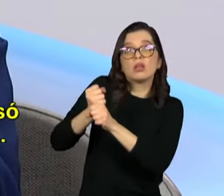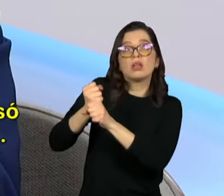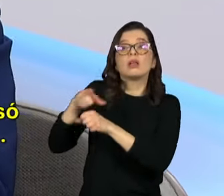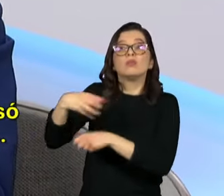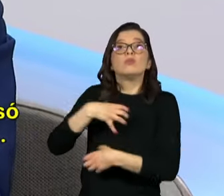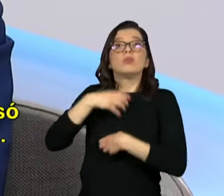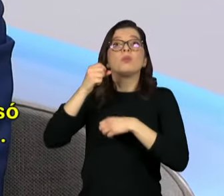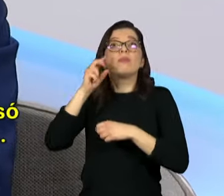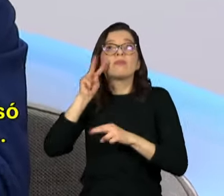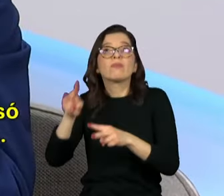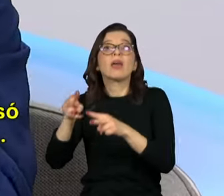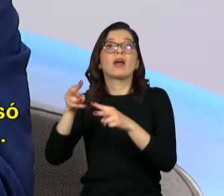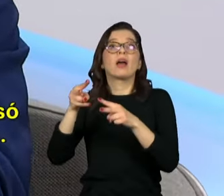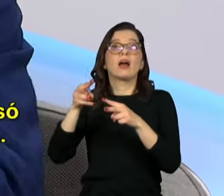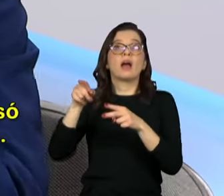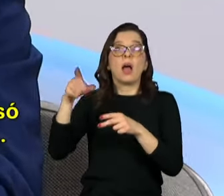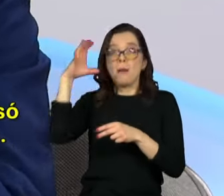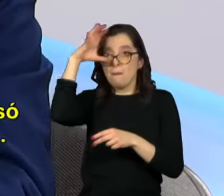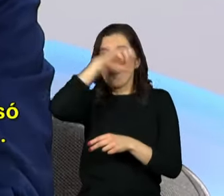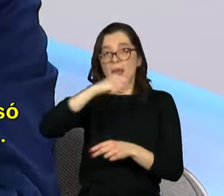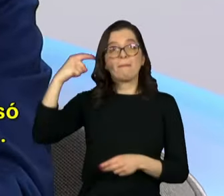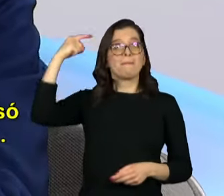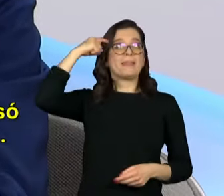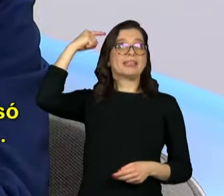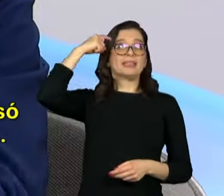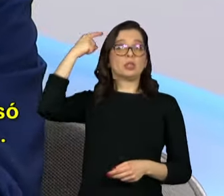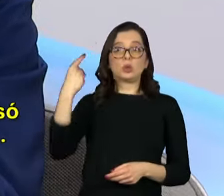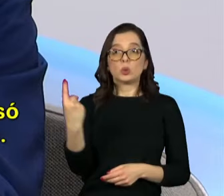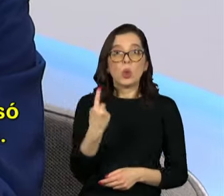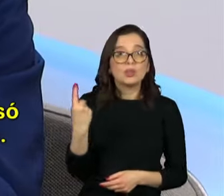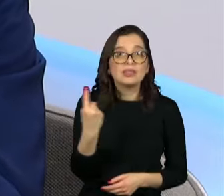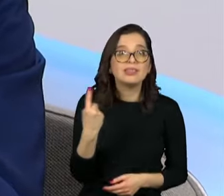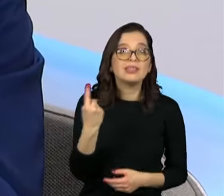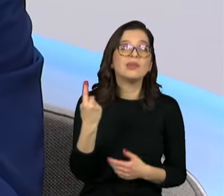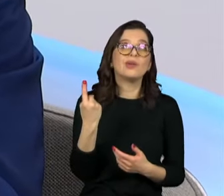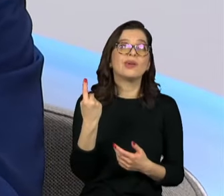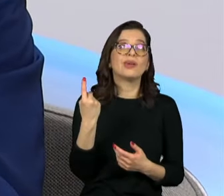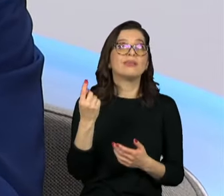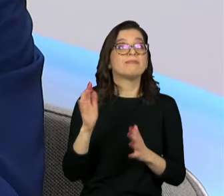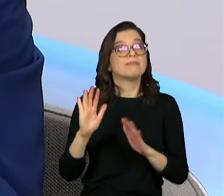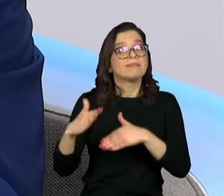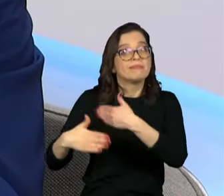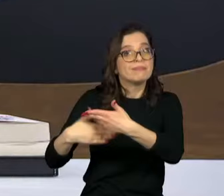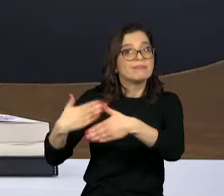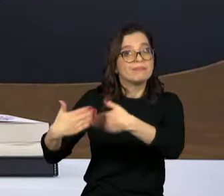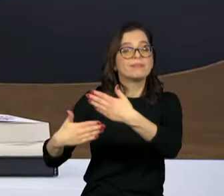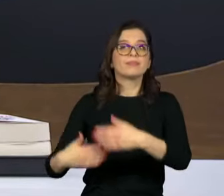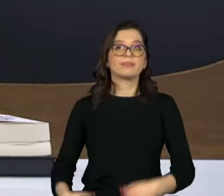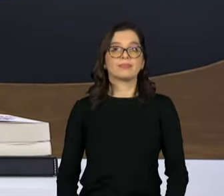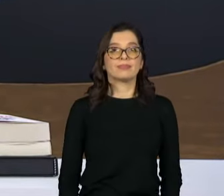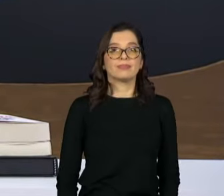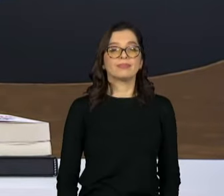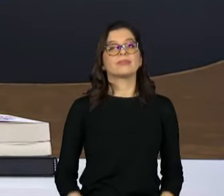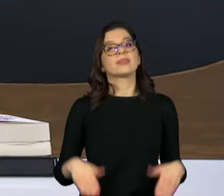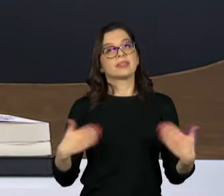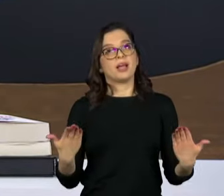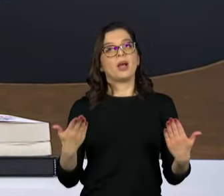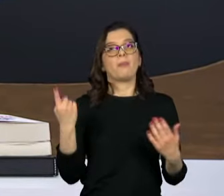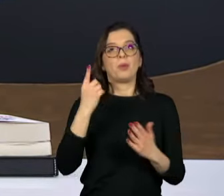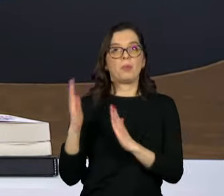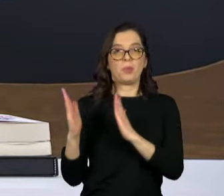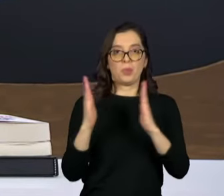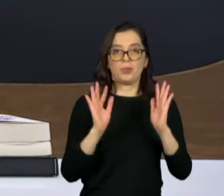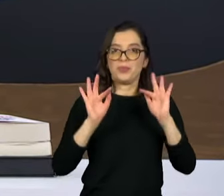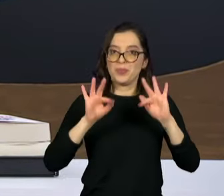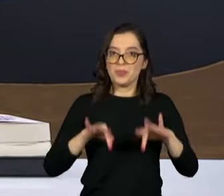however controversial, because that's the only way they'll learn to think for themselves. Então agora a gente encerra o nosso primeiro bloco,